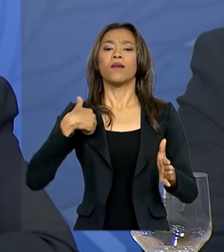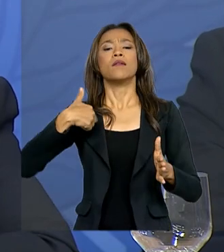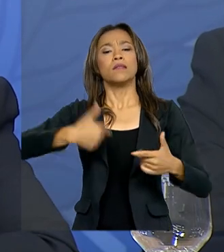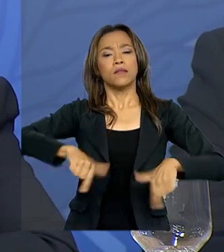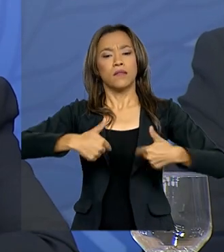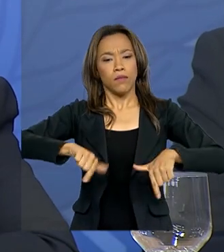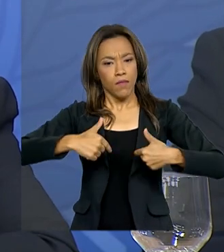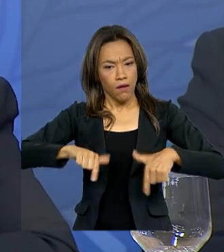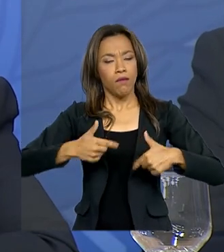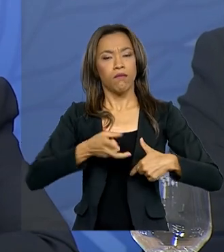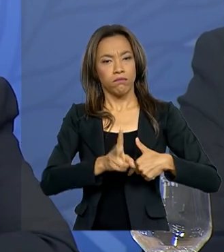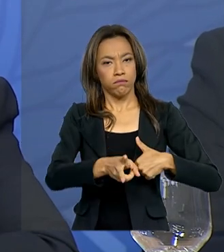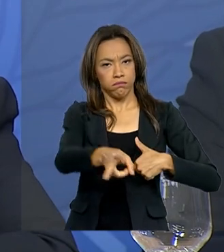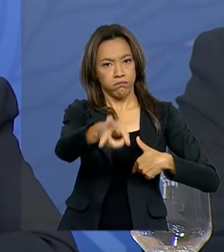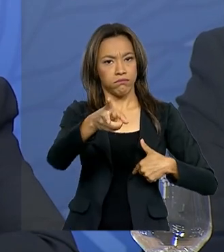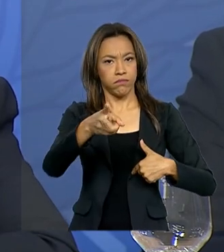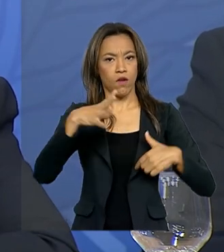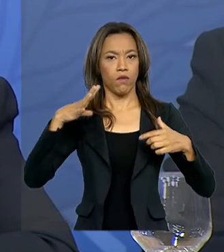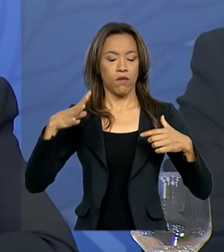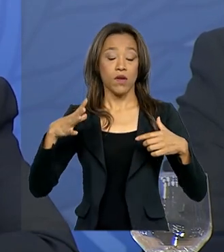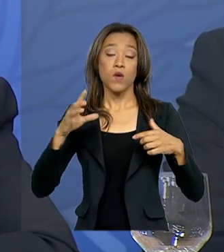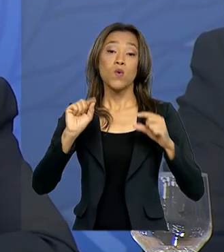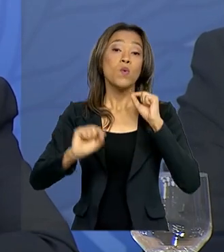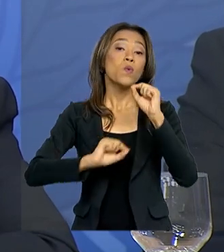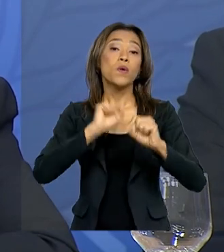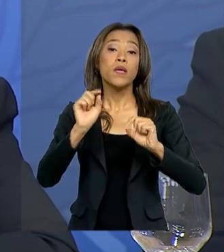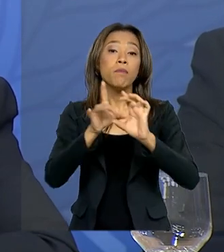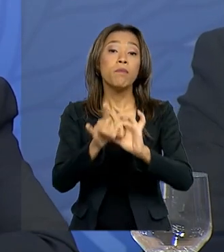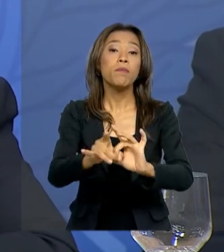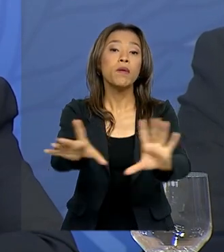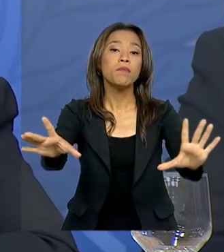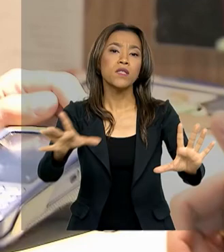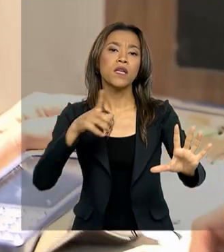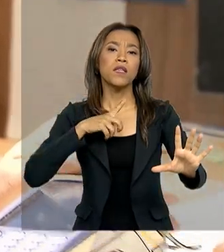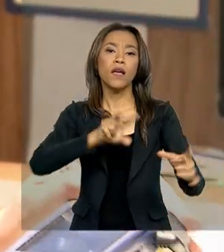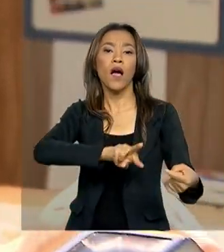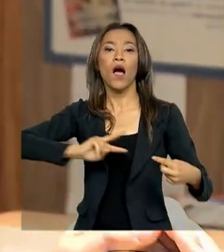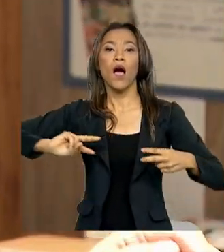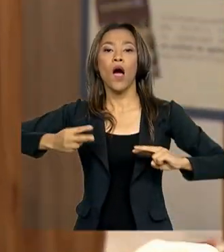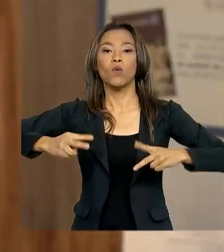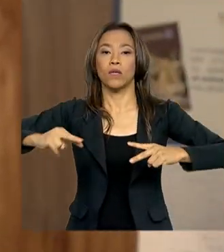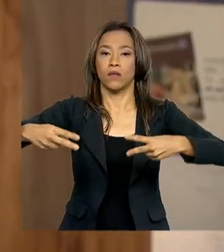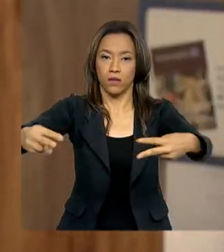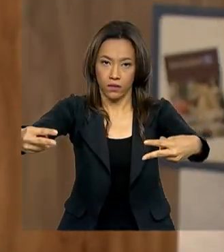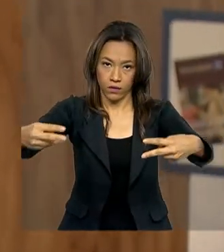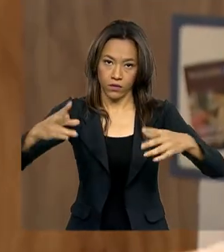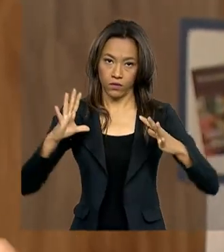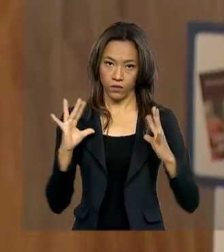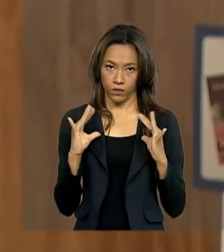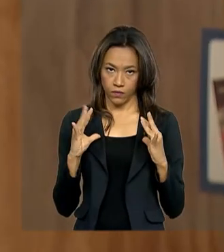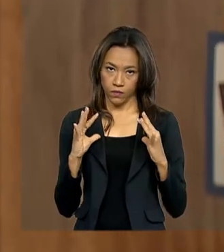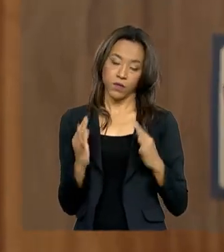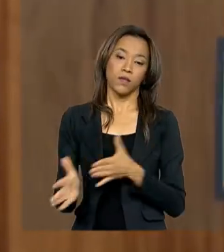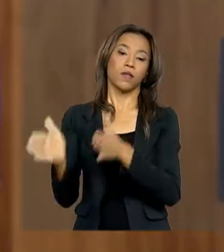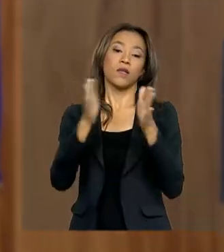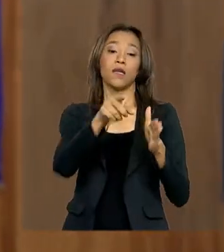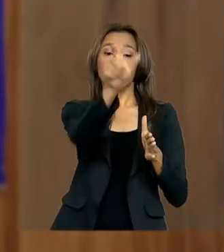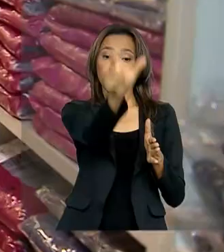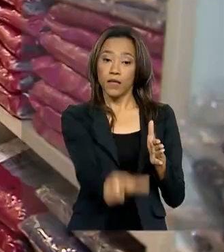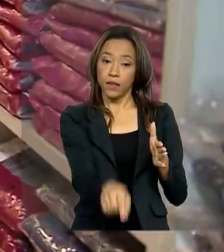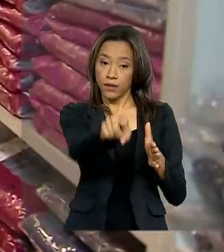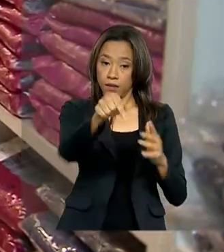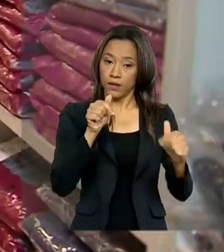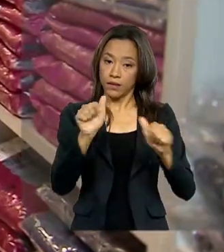permanece. O que se permite é que haja uma alternância. Para esse empresário do comércio varejista de São Paulo,